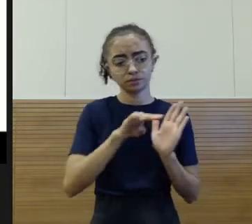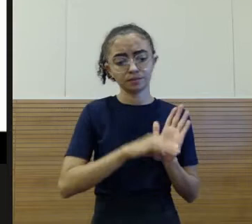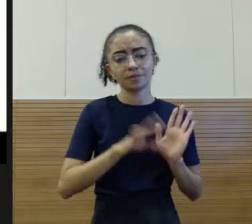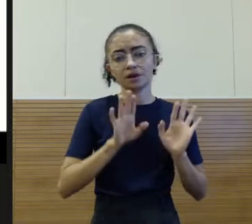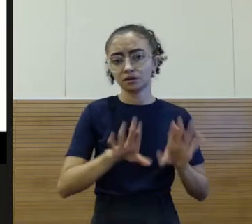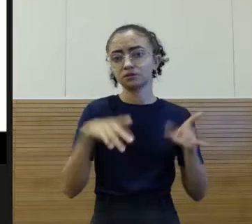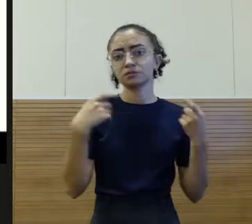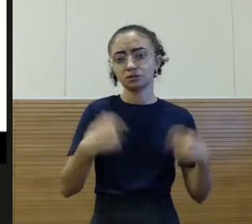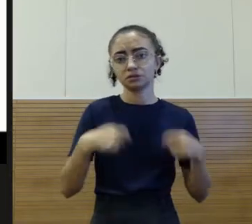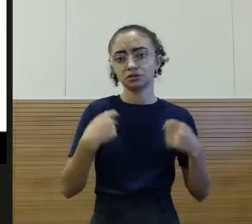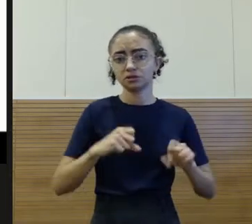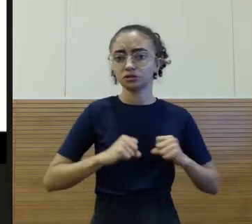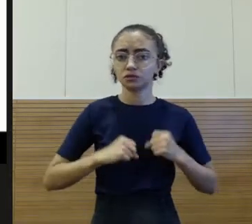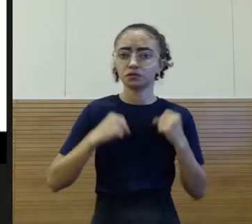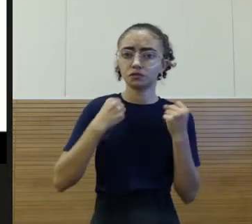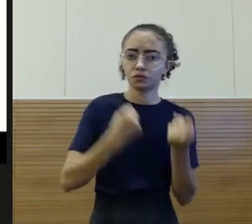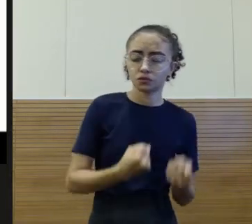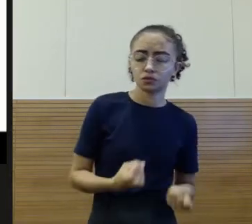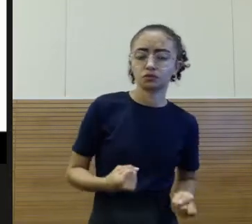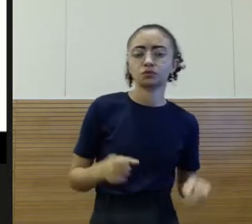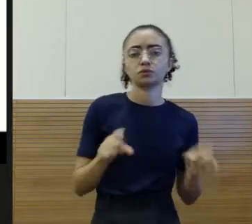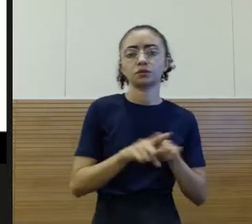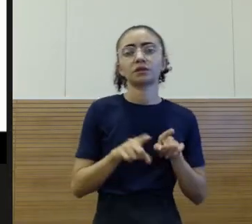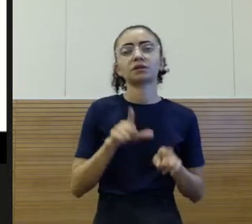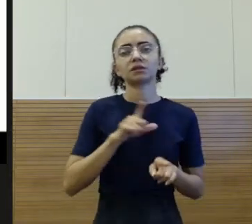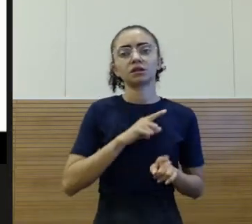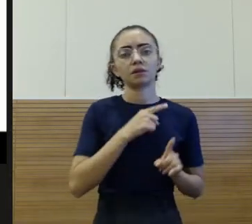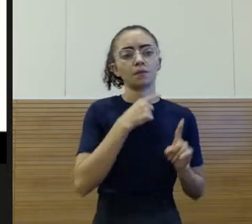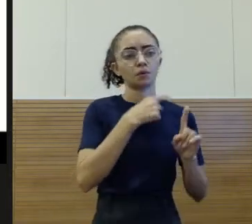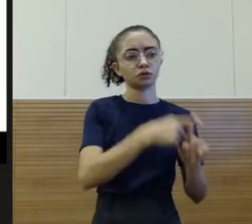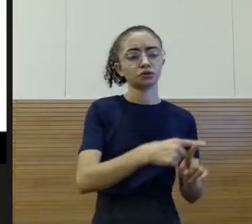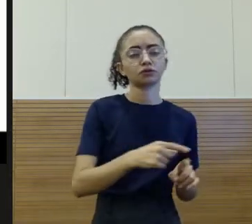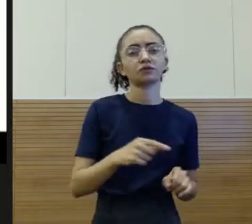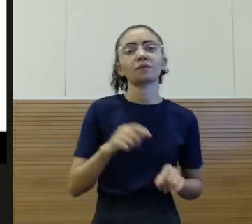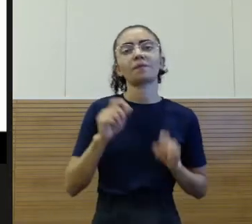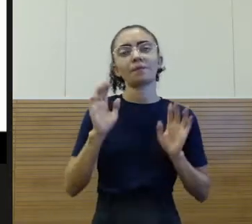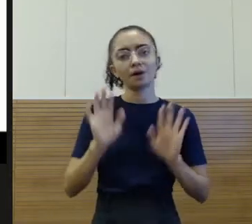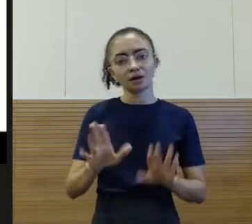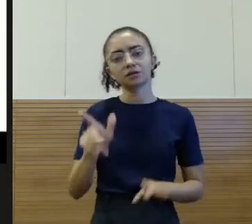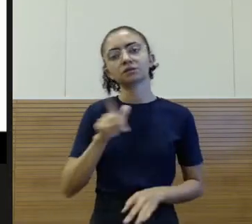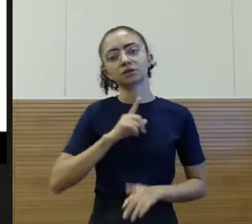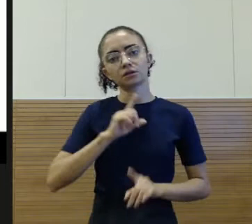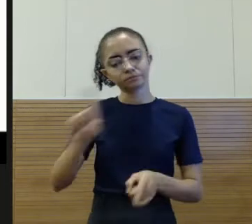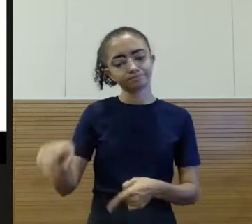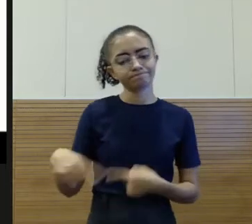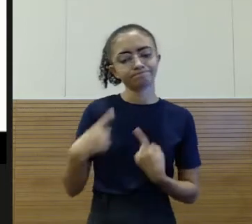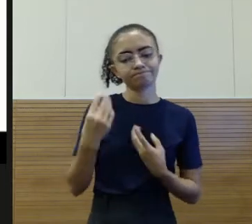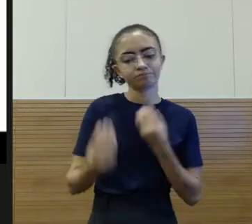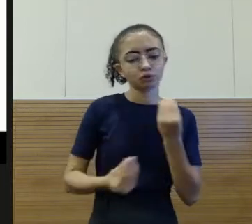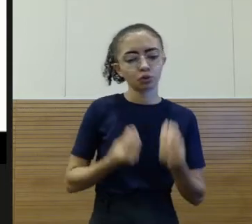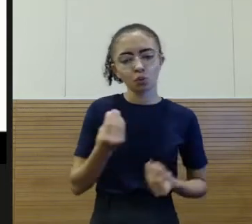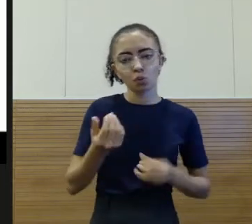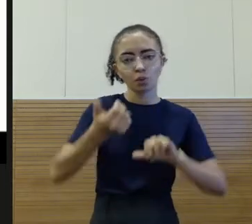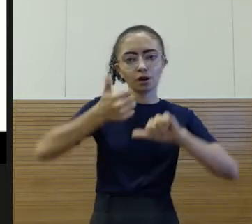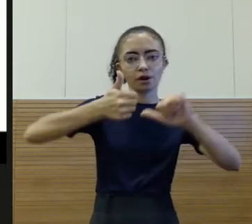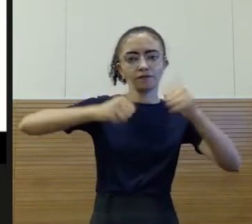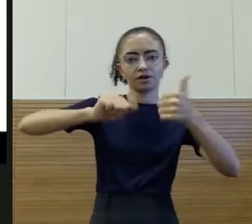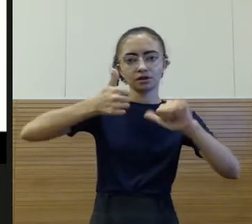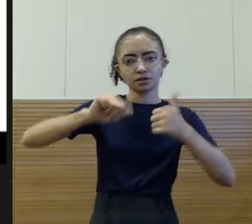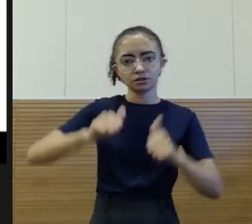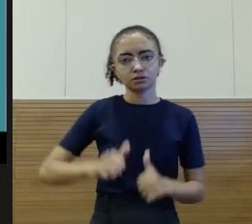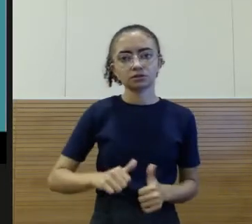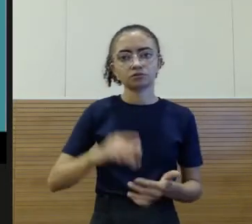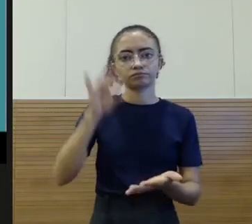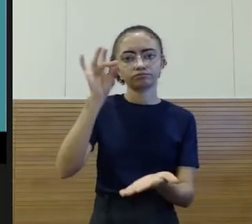há muitos pontos positivos, mas ainda devemos aprender muito. Há muitos desafios em matéria de implementação, avaliação e, por isso, o valor